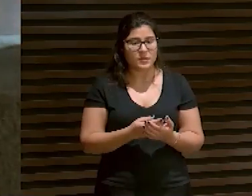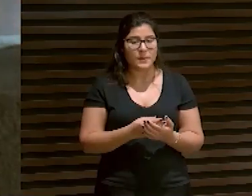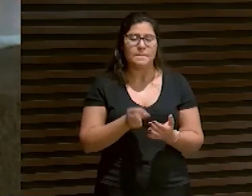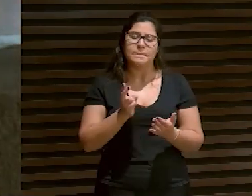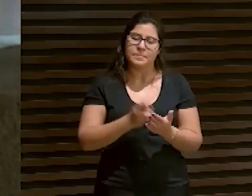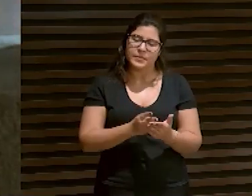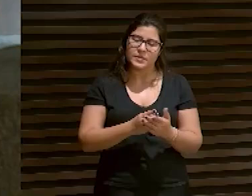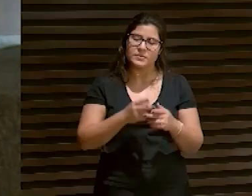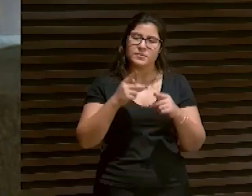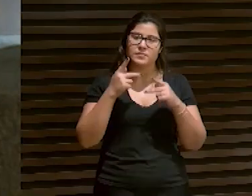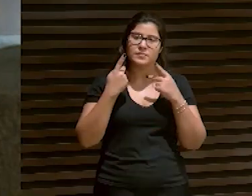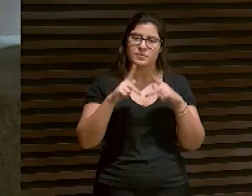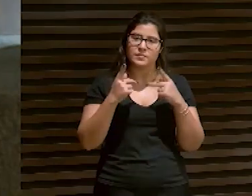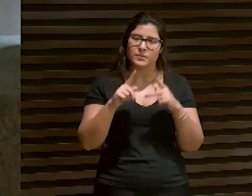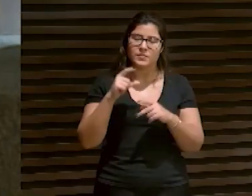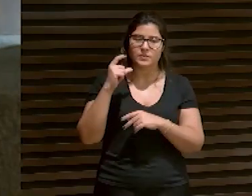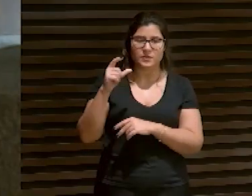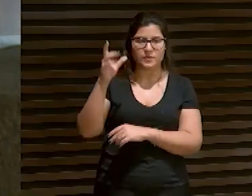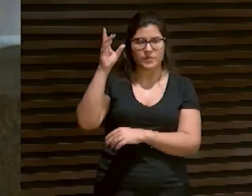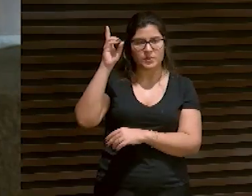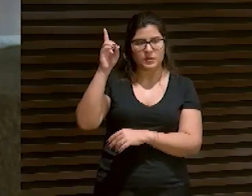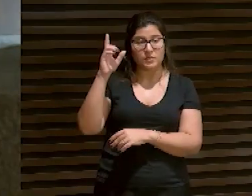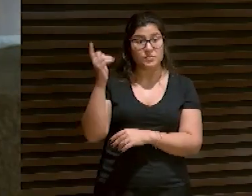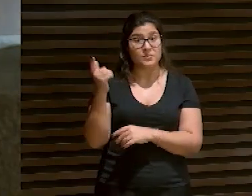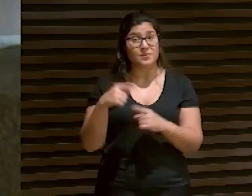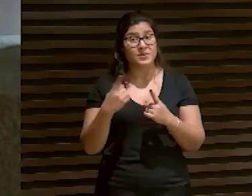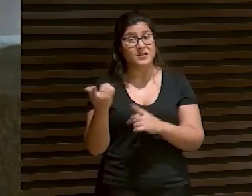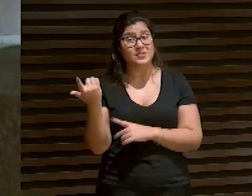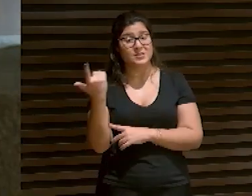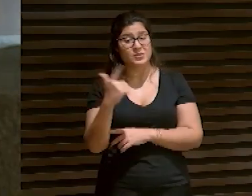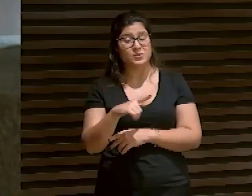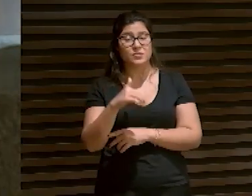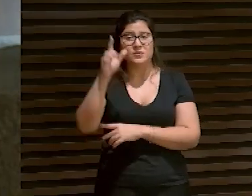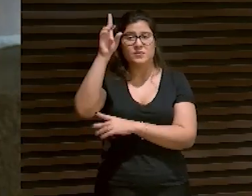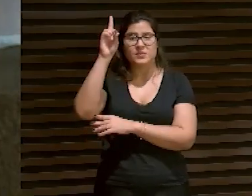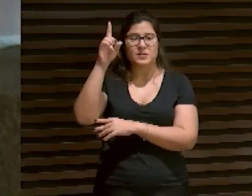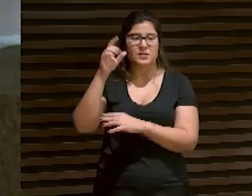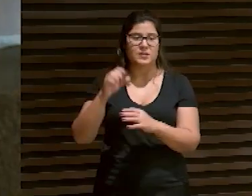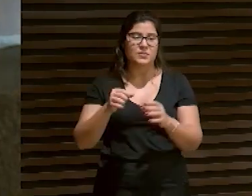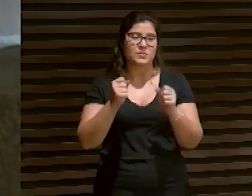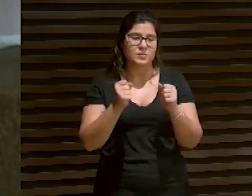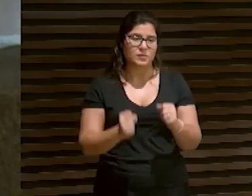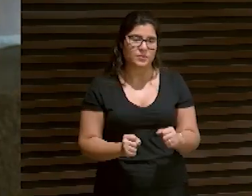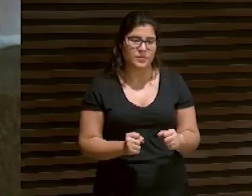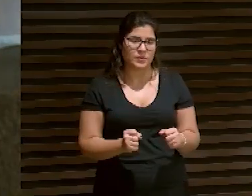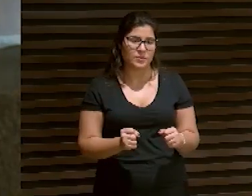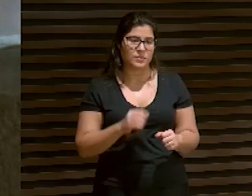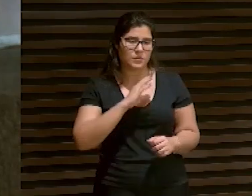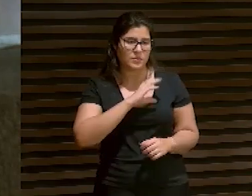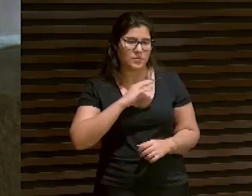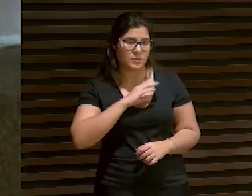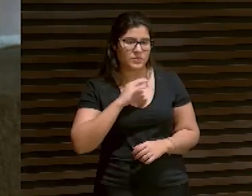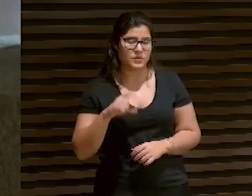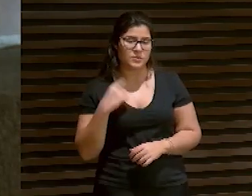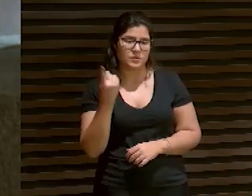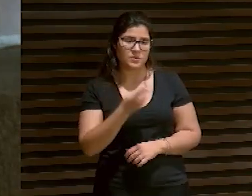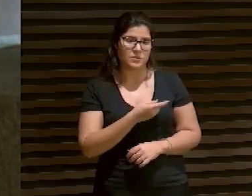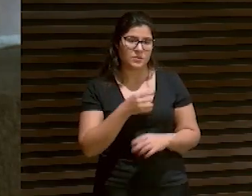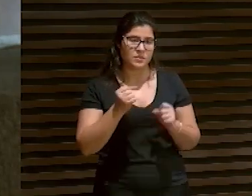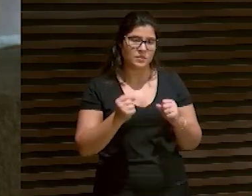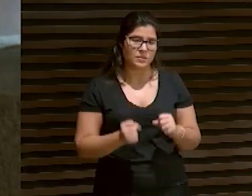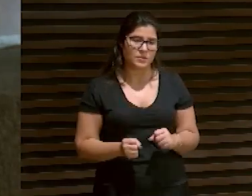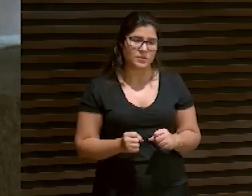pregada. Mas, novamente, Deus está aqui hoje, pronto para ter compaixão de nós, para que possamos ser transformados por